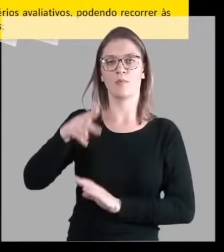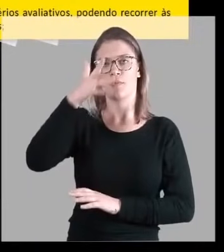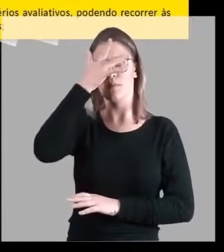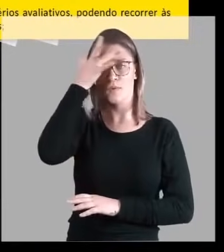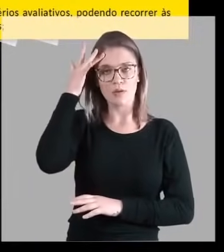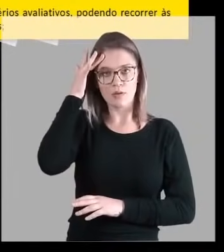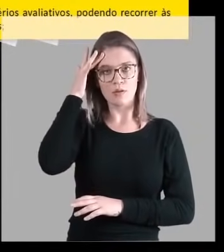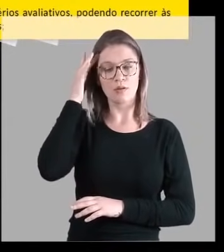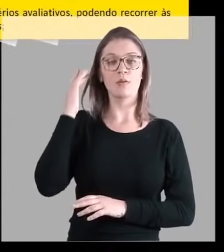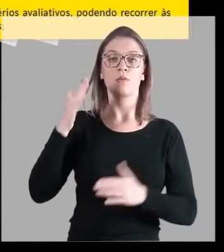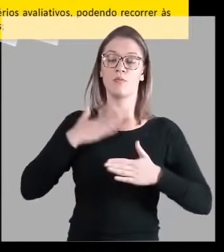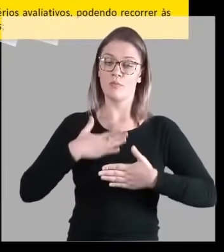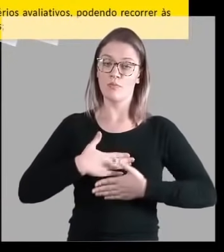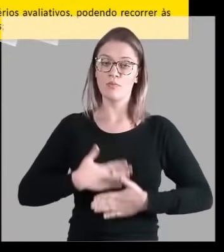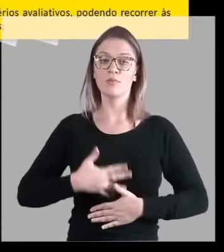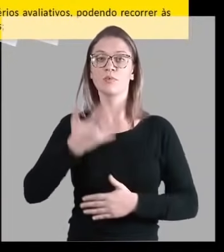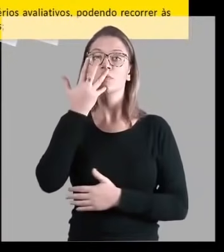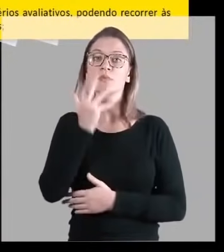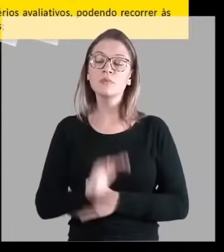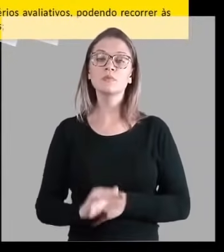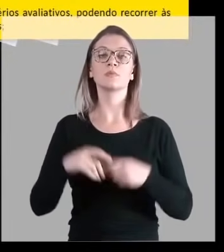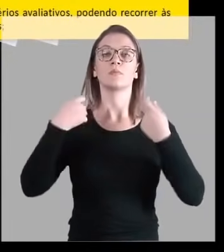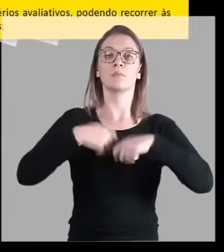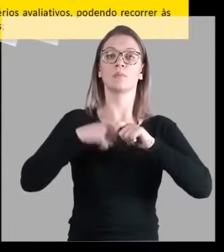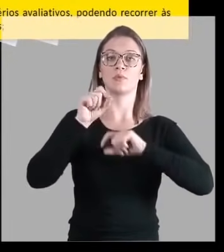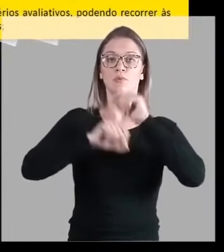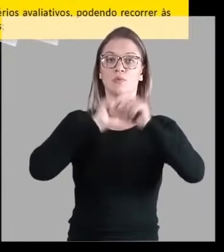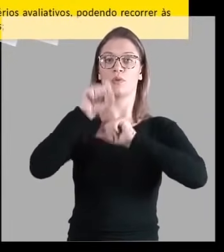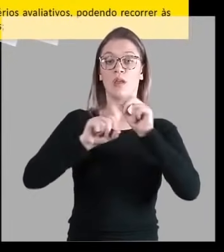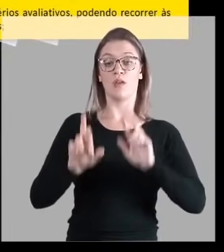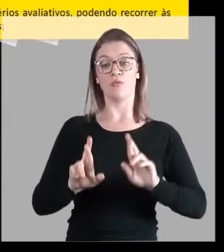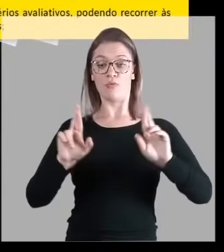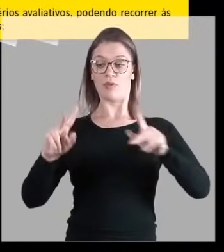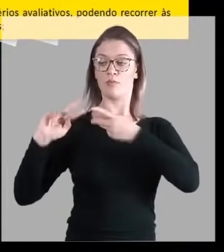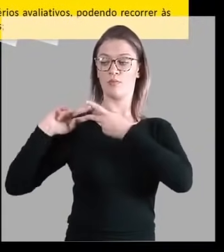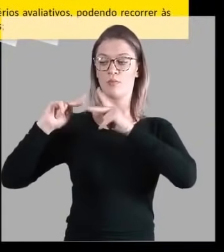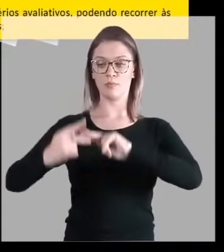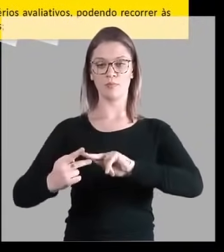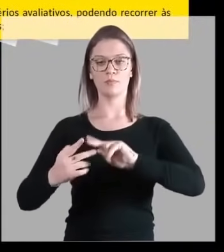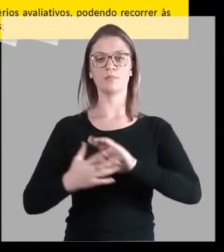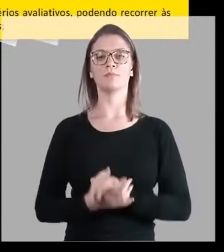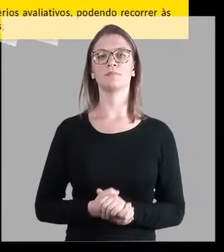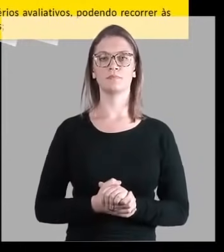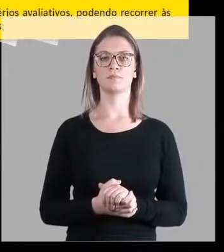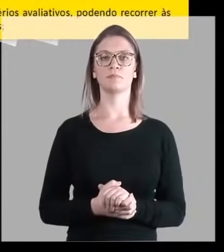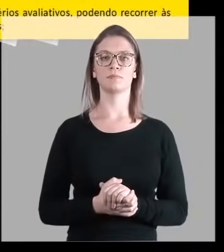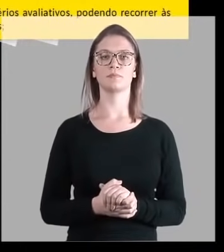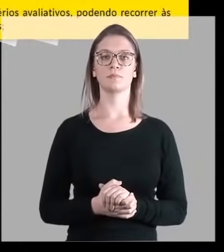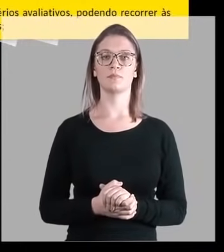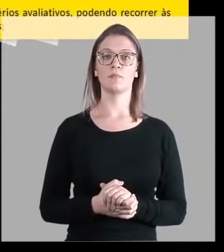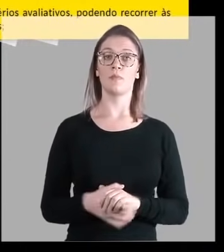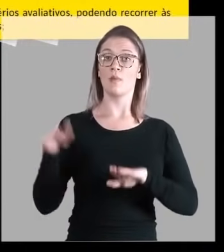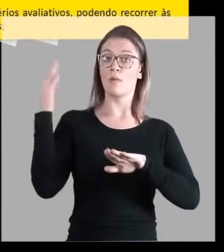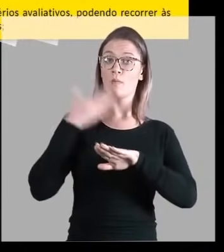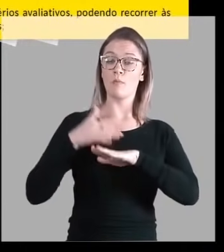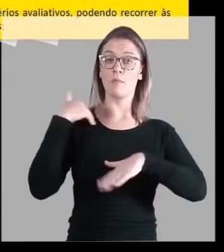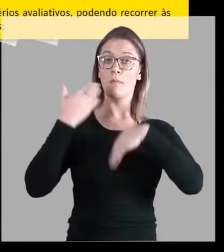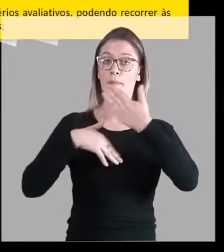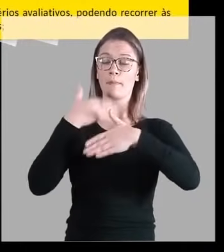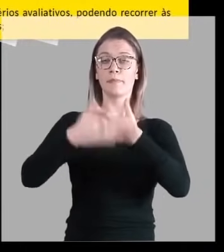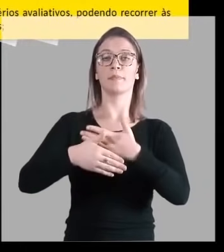físico de uma criança, eu creio que leva em consideração as suas diferenças biológicas. Preparo para o exercício da